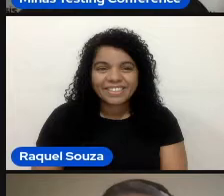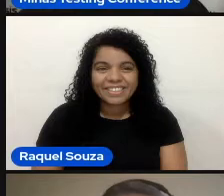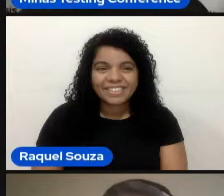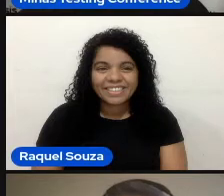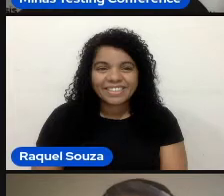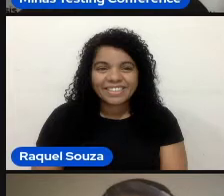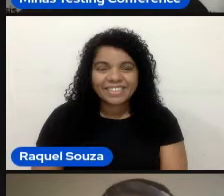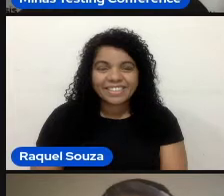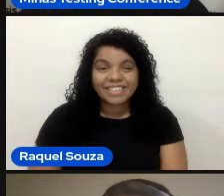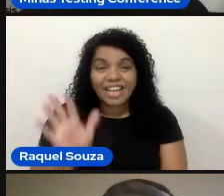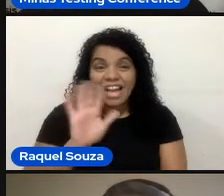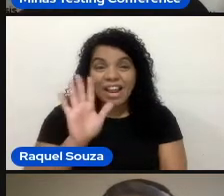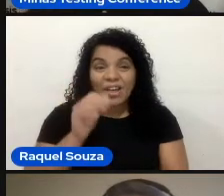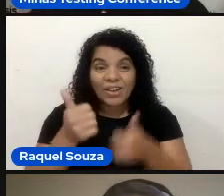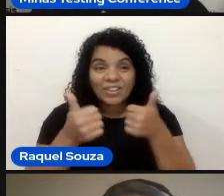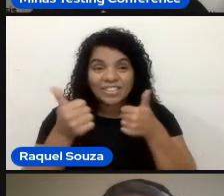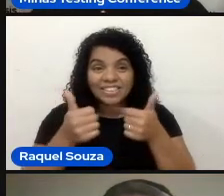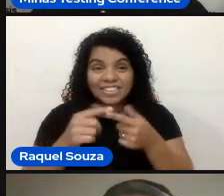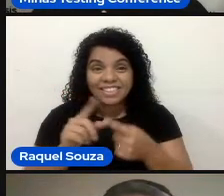Alô?